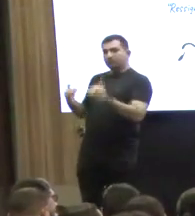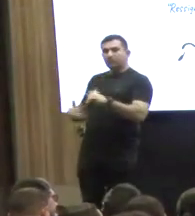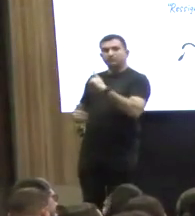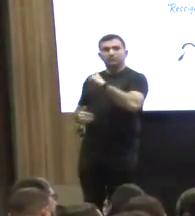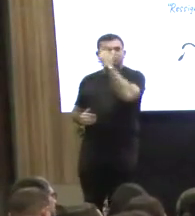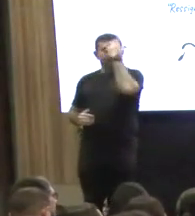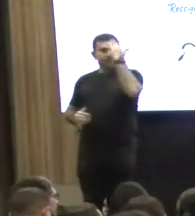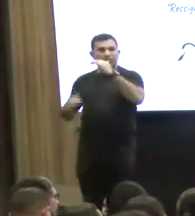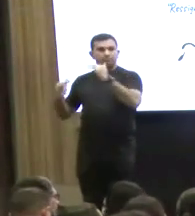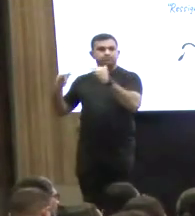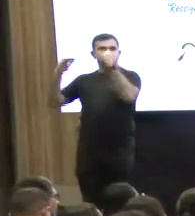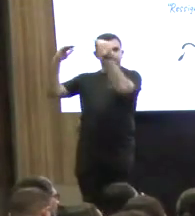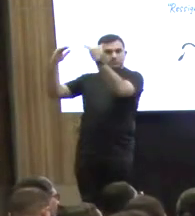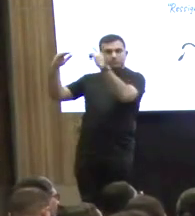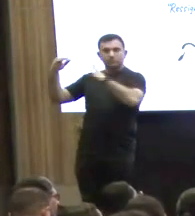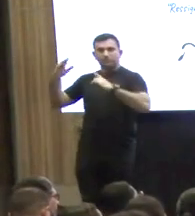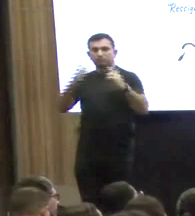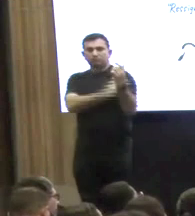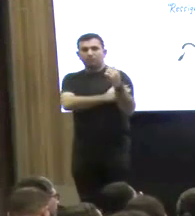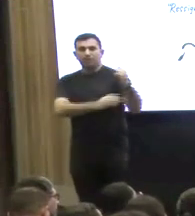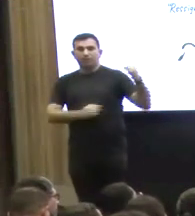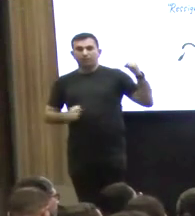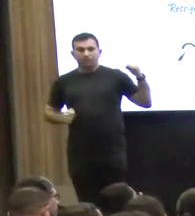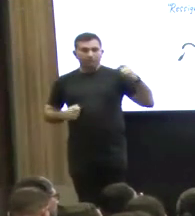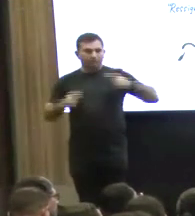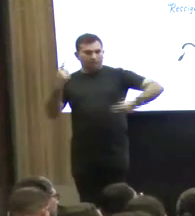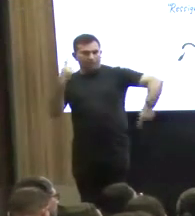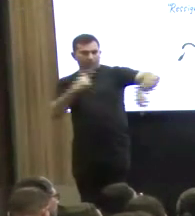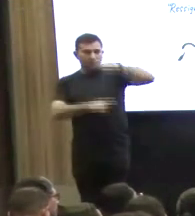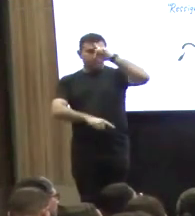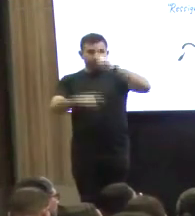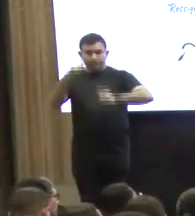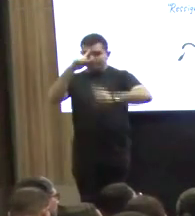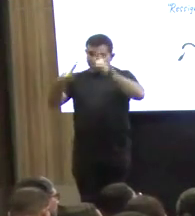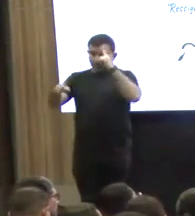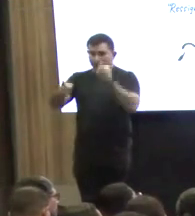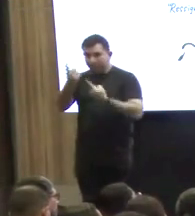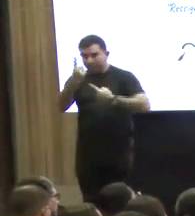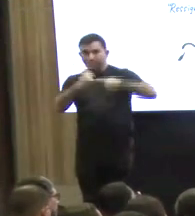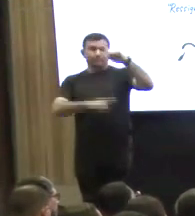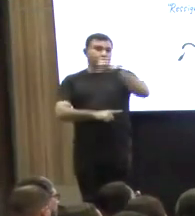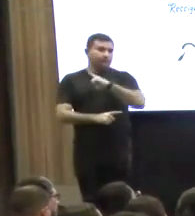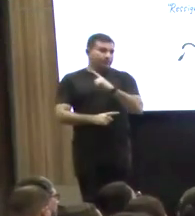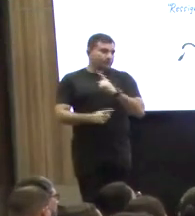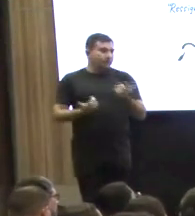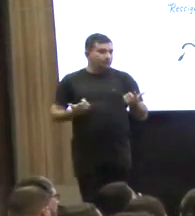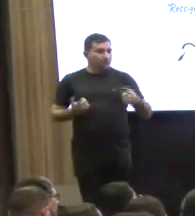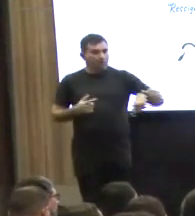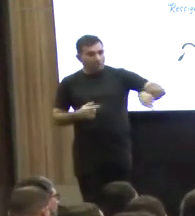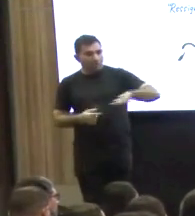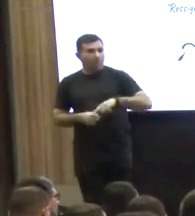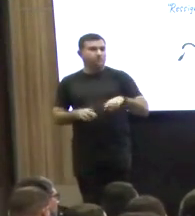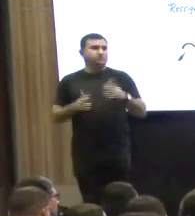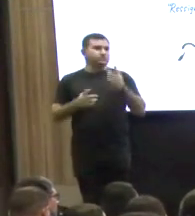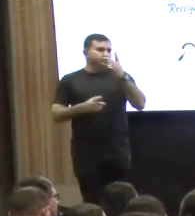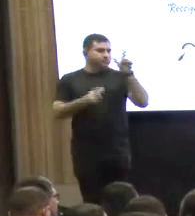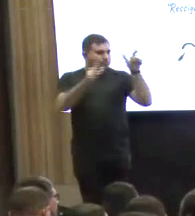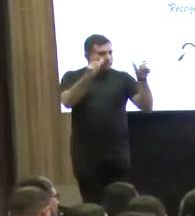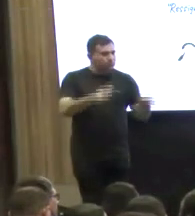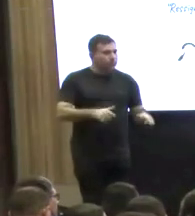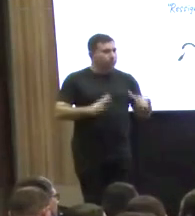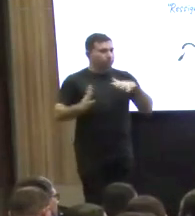aspectos que são aspectos padronizados, e esse padrão de sujeito universal, o